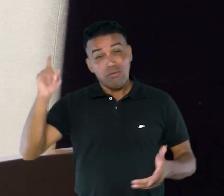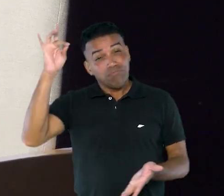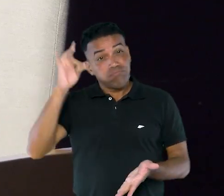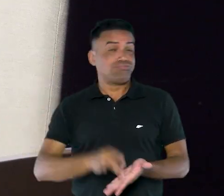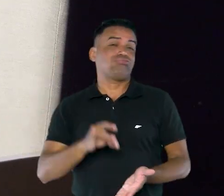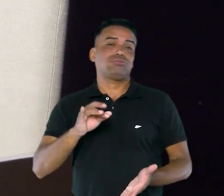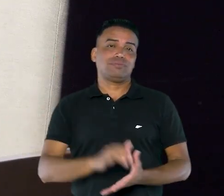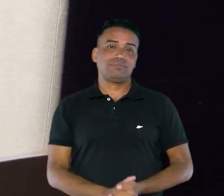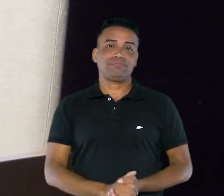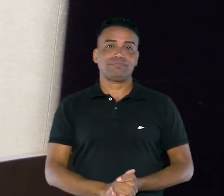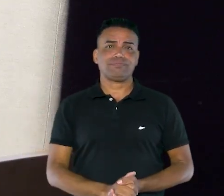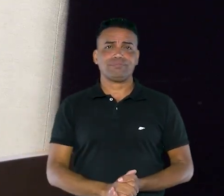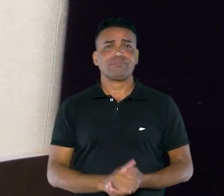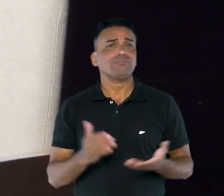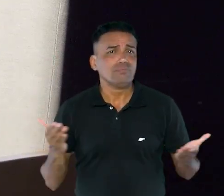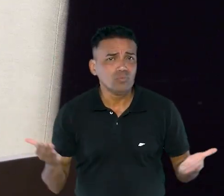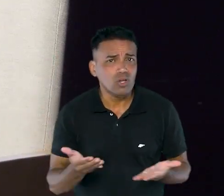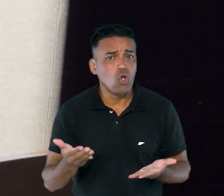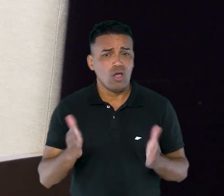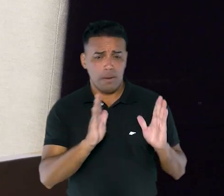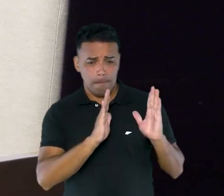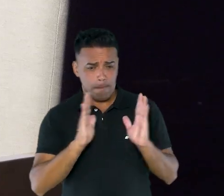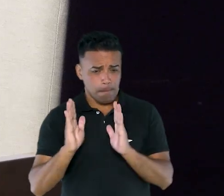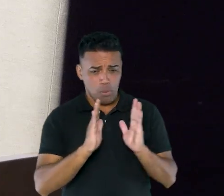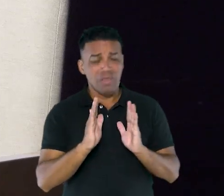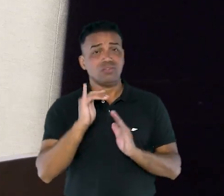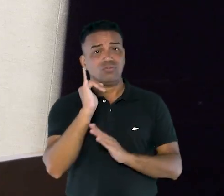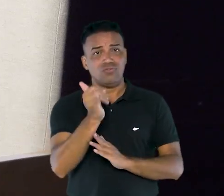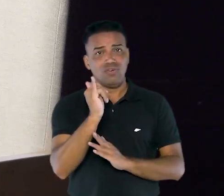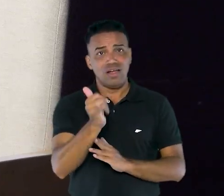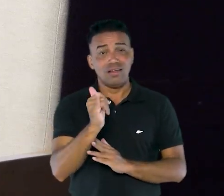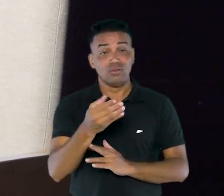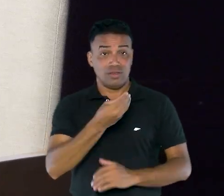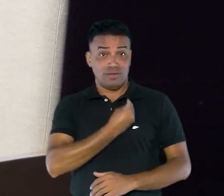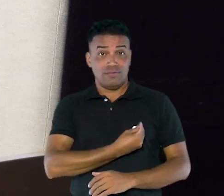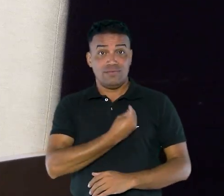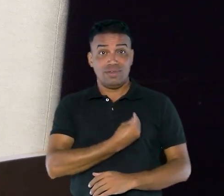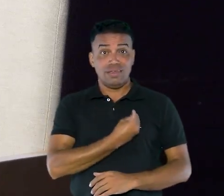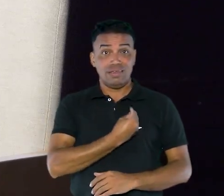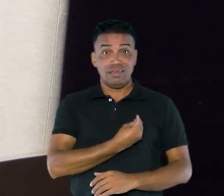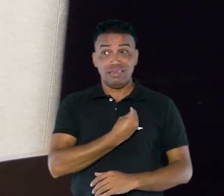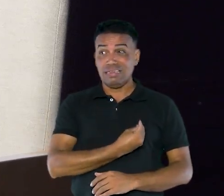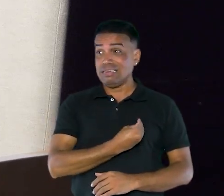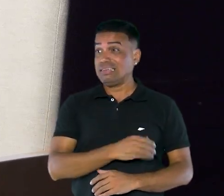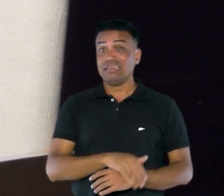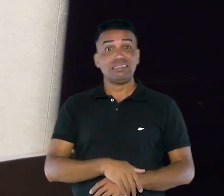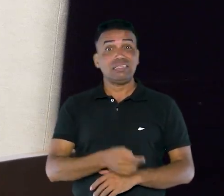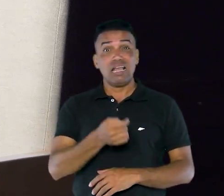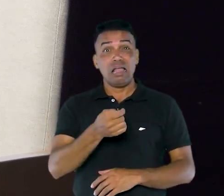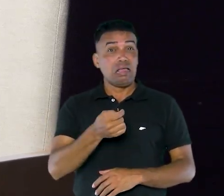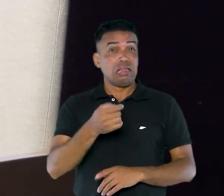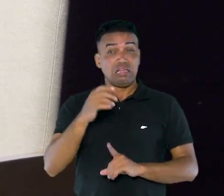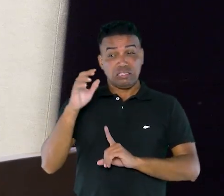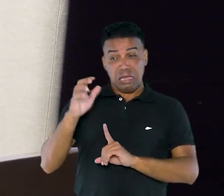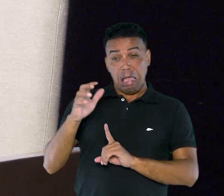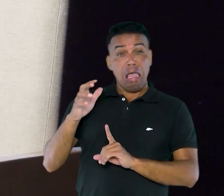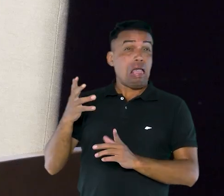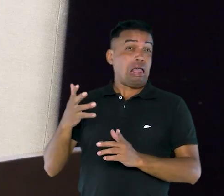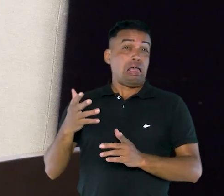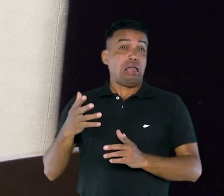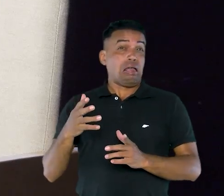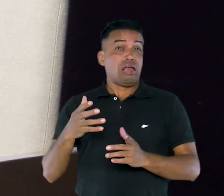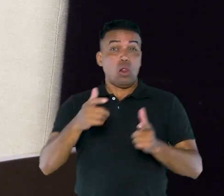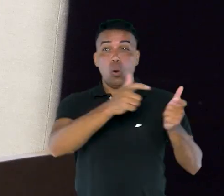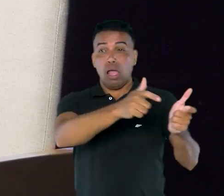mesmo. E agora, a gente chegou num momento que a gente está falando de vidas ameaçadas cotidianamente em